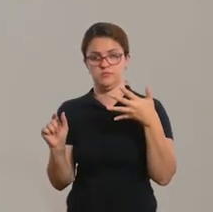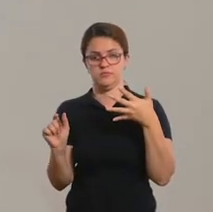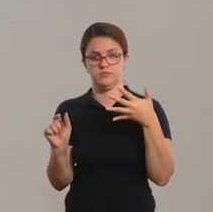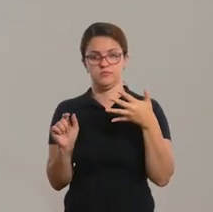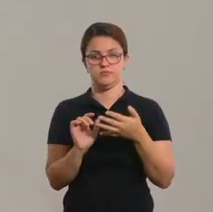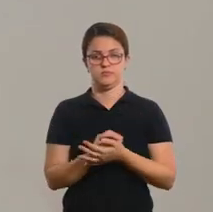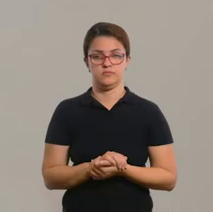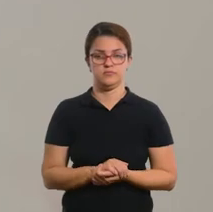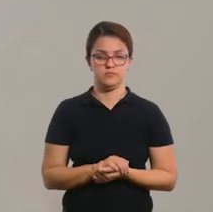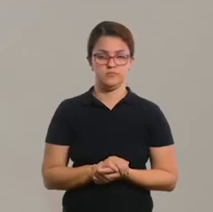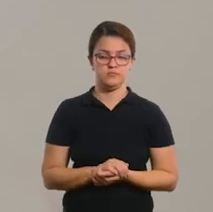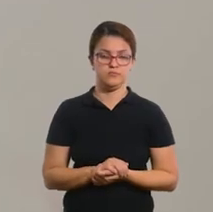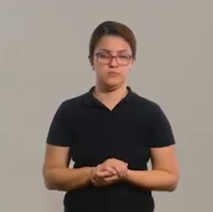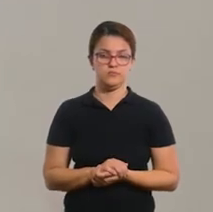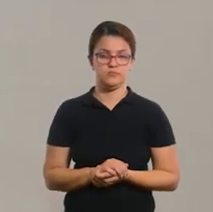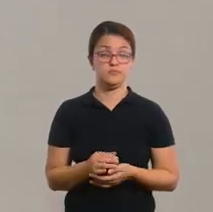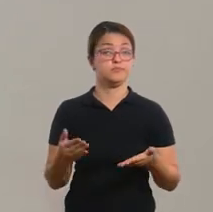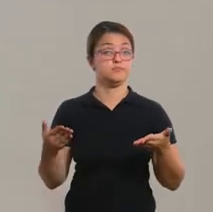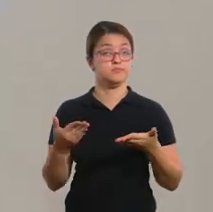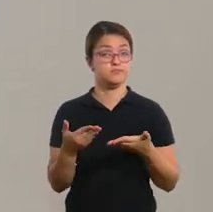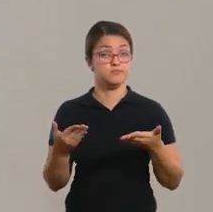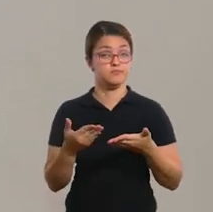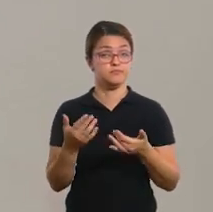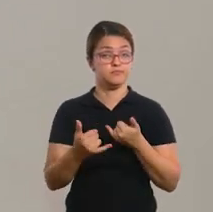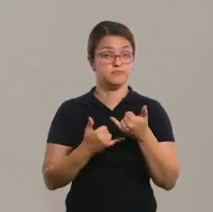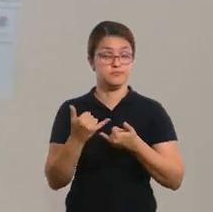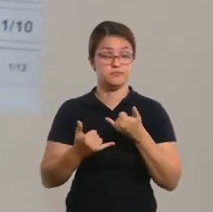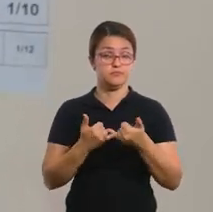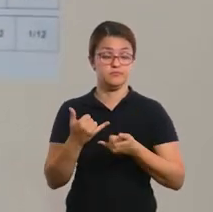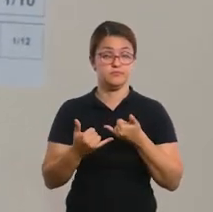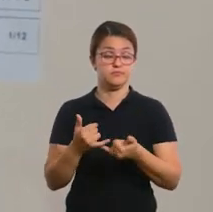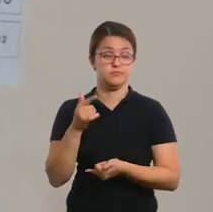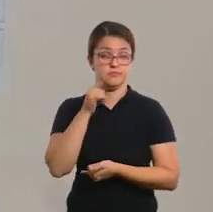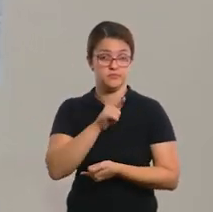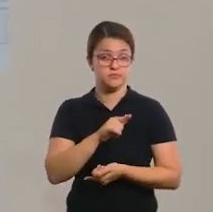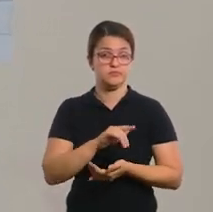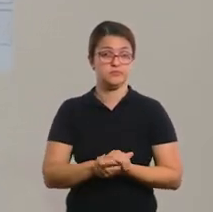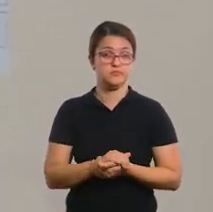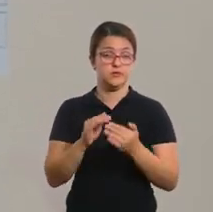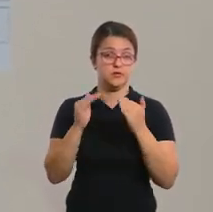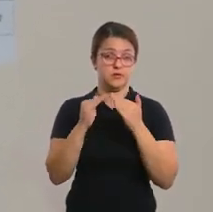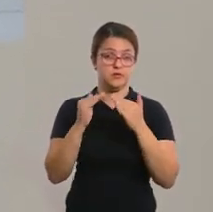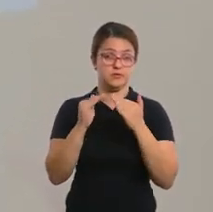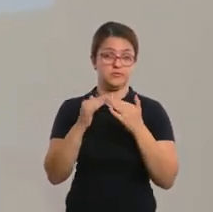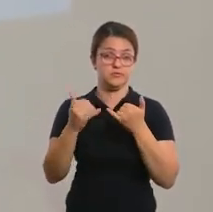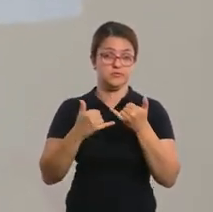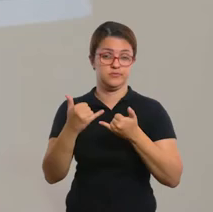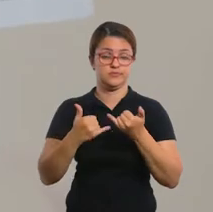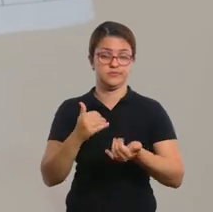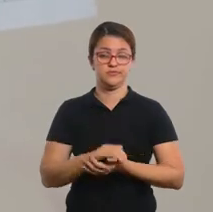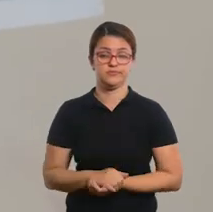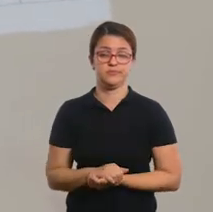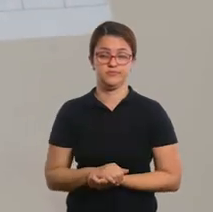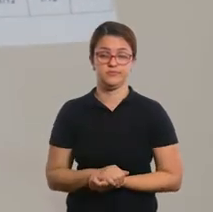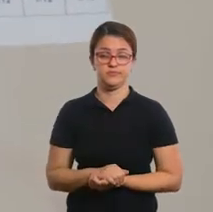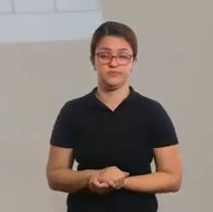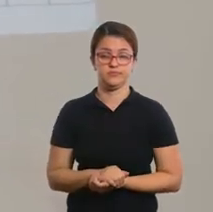denominador. Tudo bem? Então, agora a gente vai fazer uma jogada para que vocês consigam fazer em casa. Tá bom?